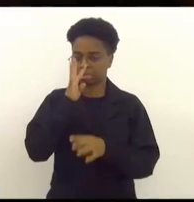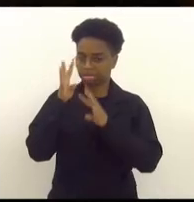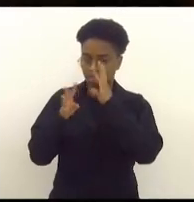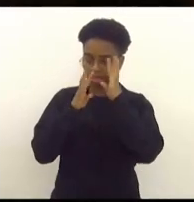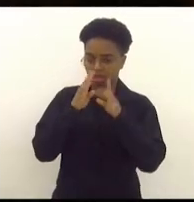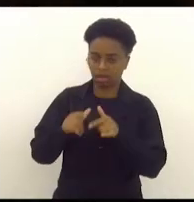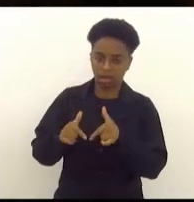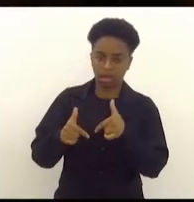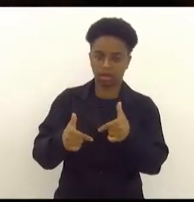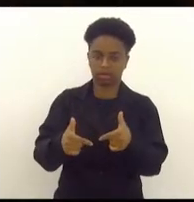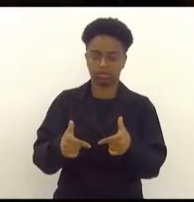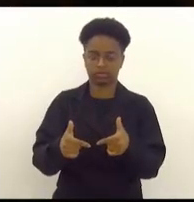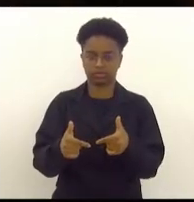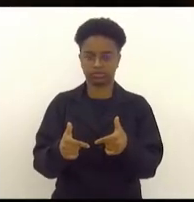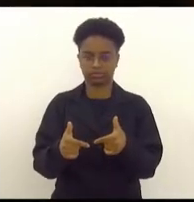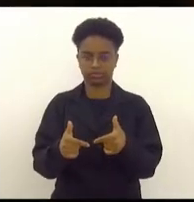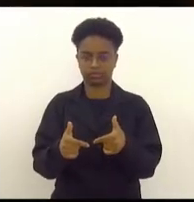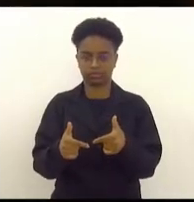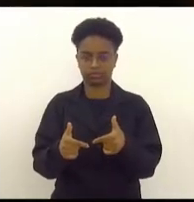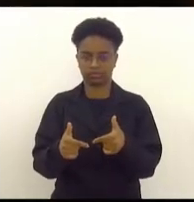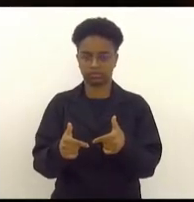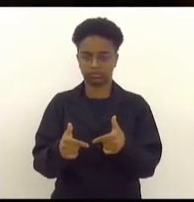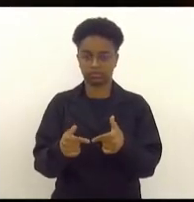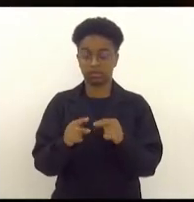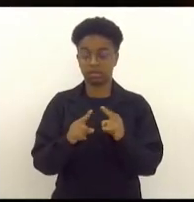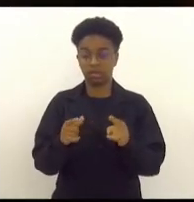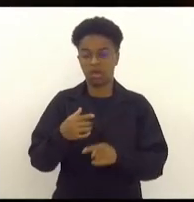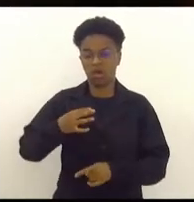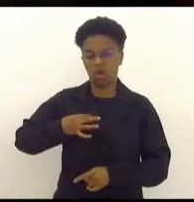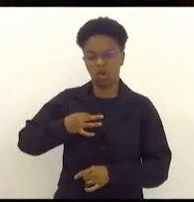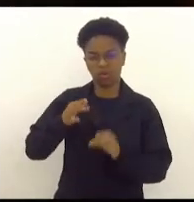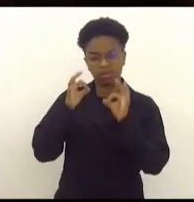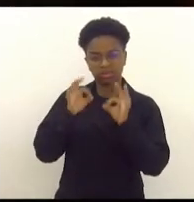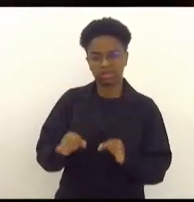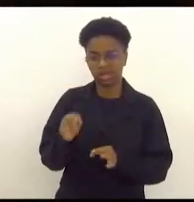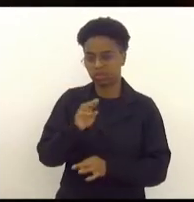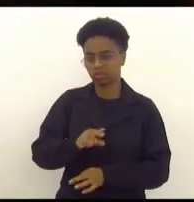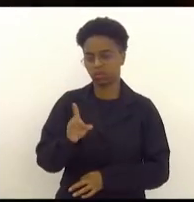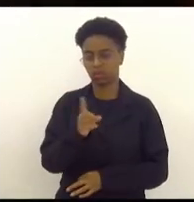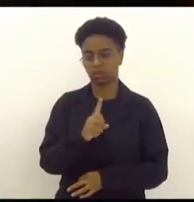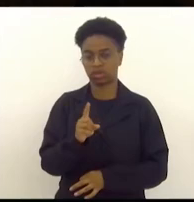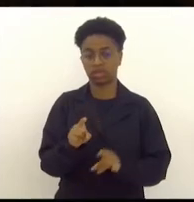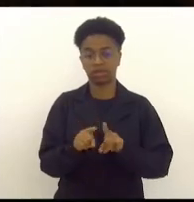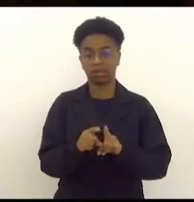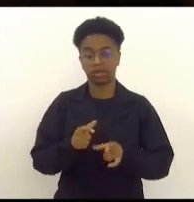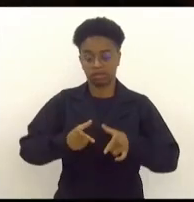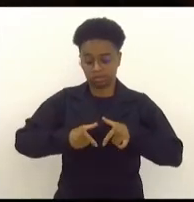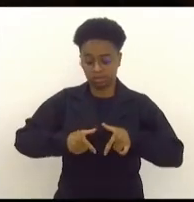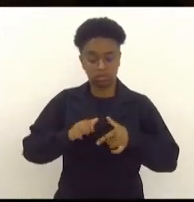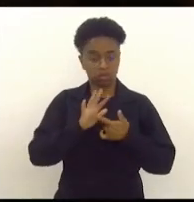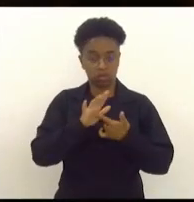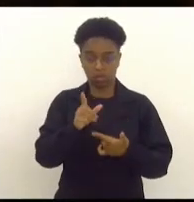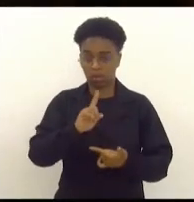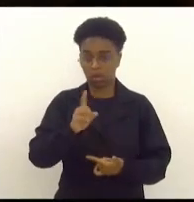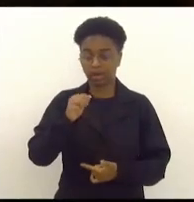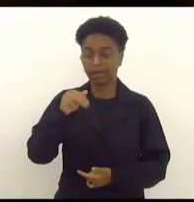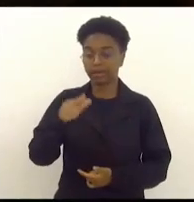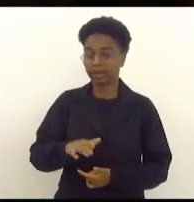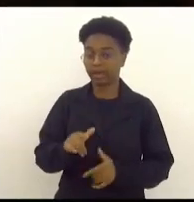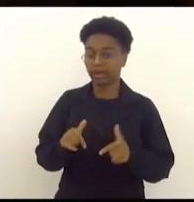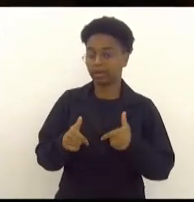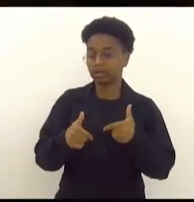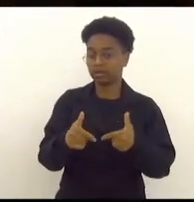arbitrariedade sem estar em caracterizados Fardados sem serem identificados como agentes